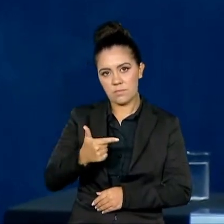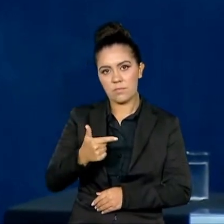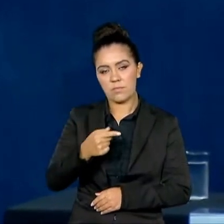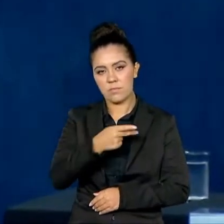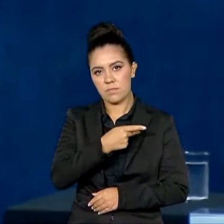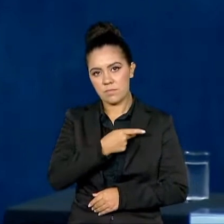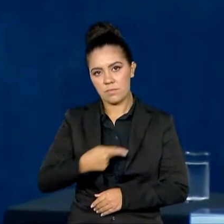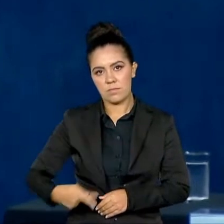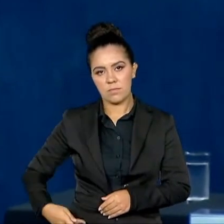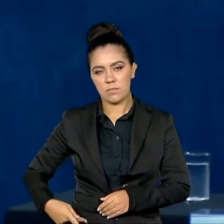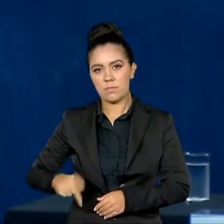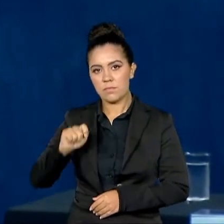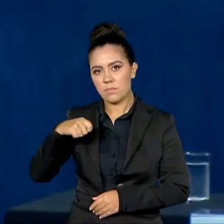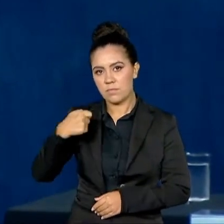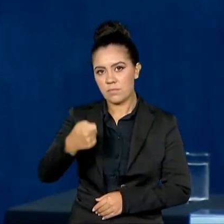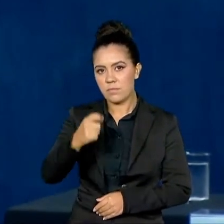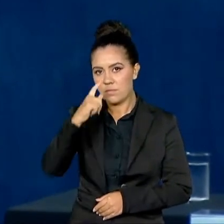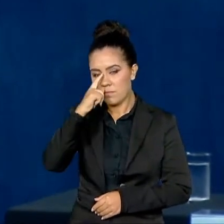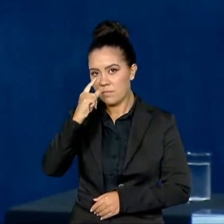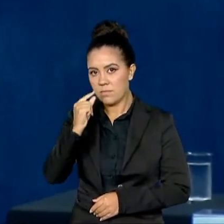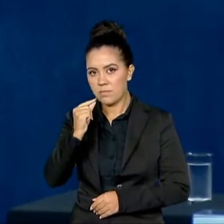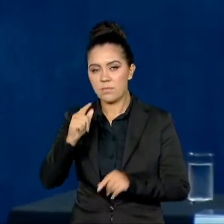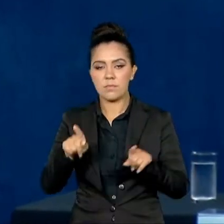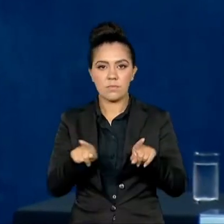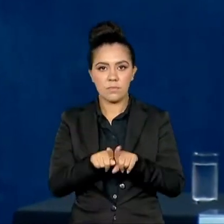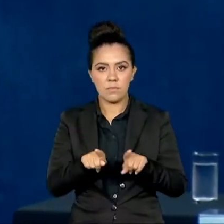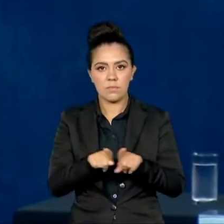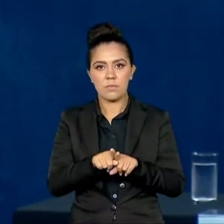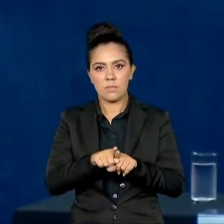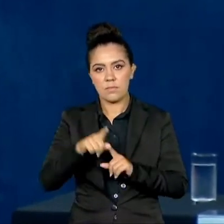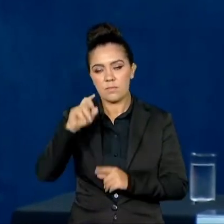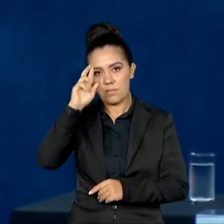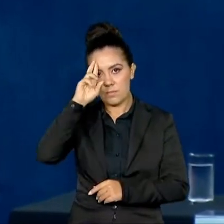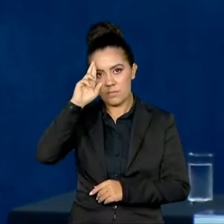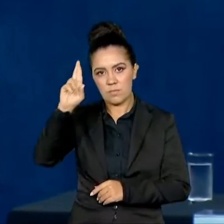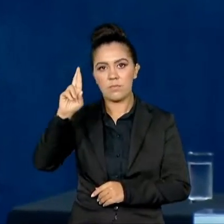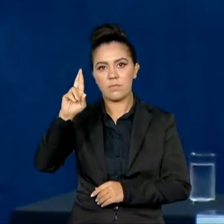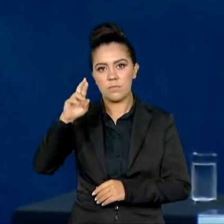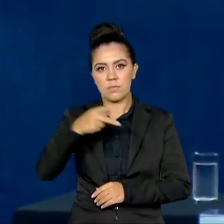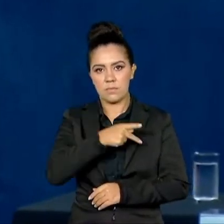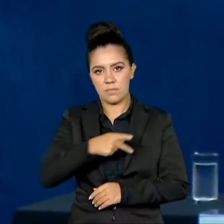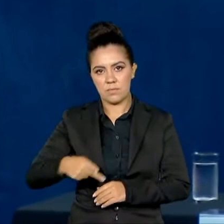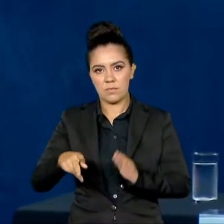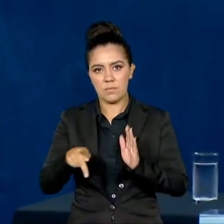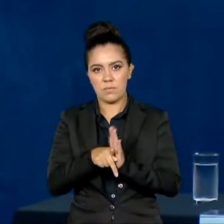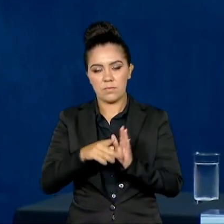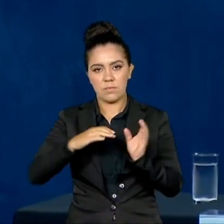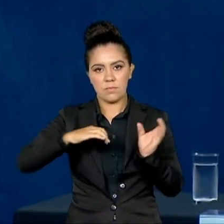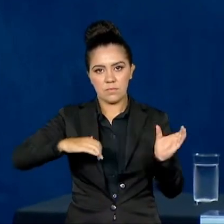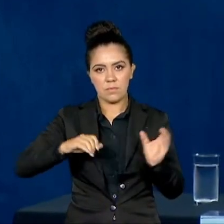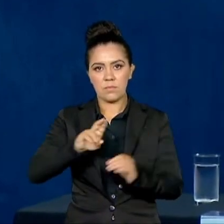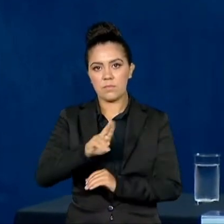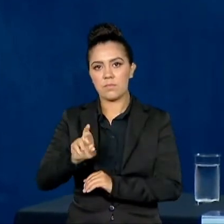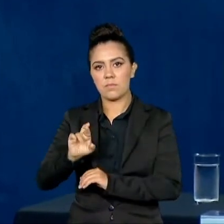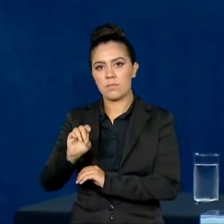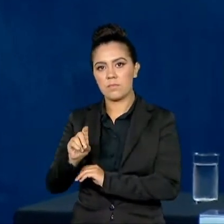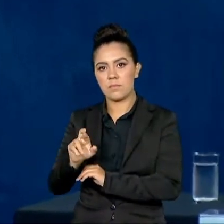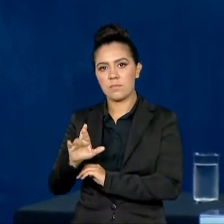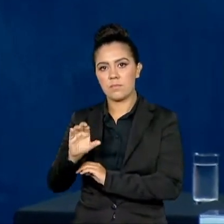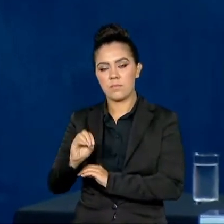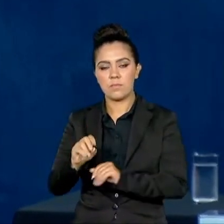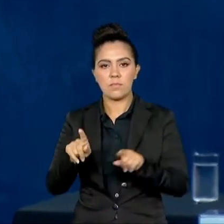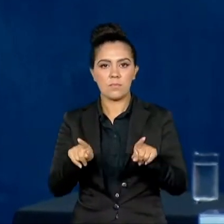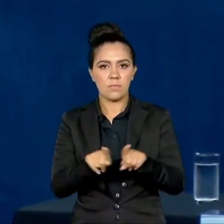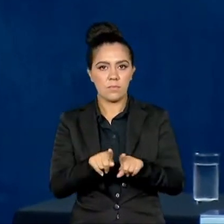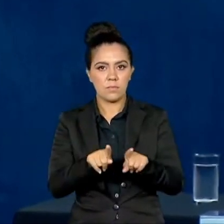Geraldo Alckmin, excelentíssimo senhor presidente do Congresso Nacional, senador Rodrigo Pacheco, excelentíssimo senhor presidente